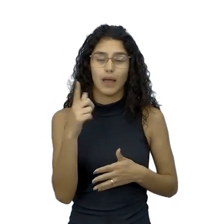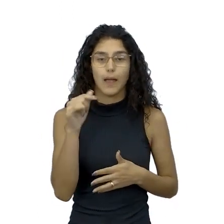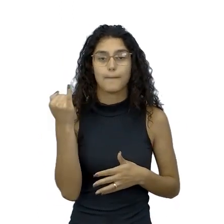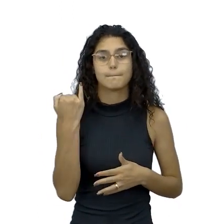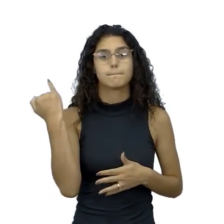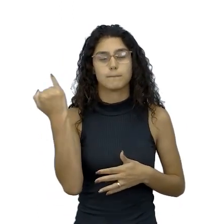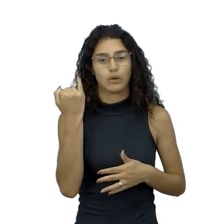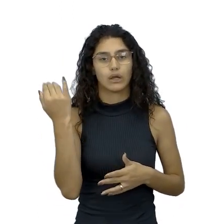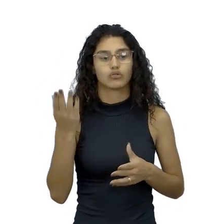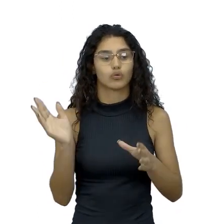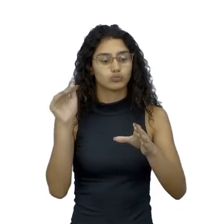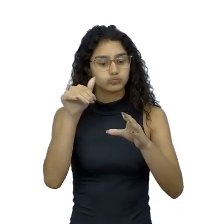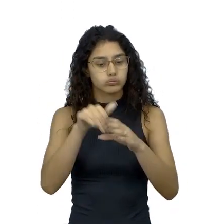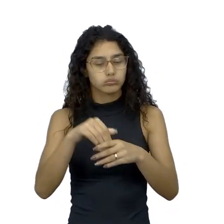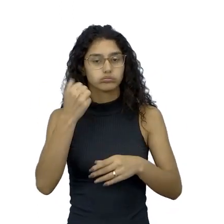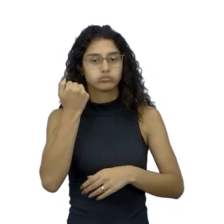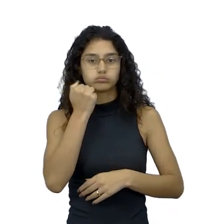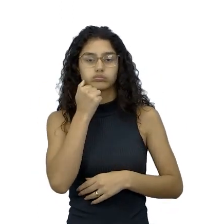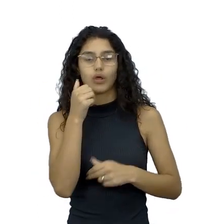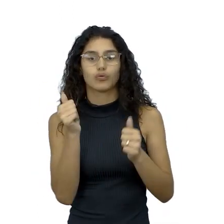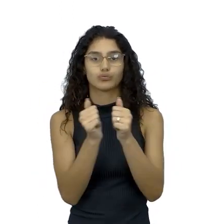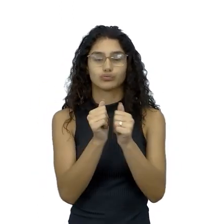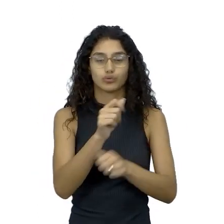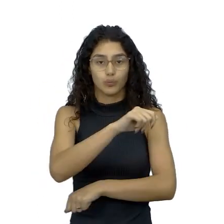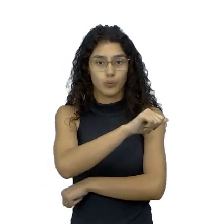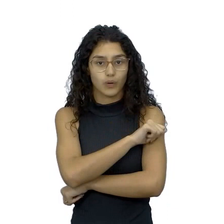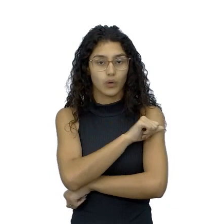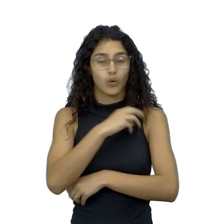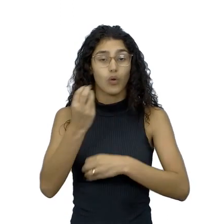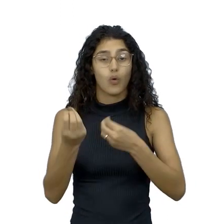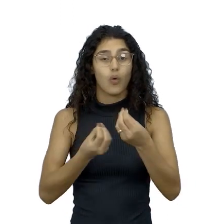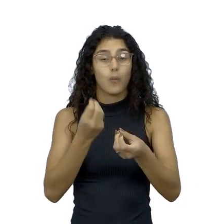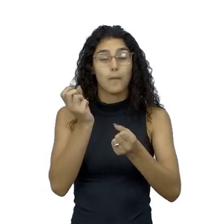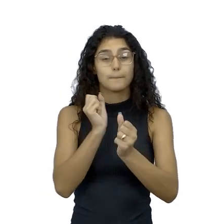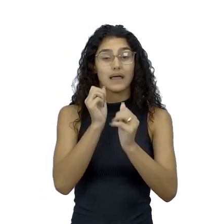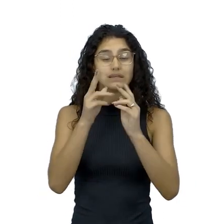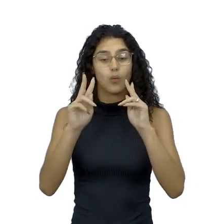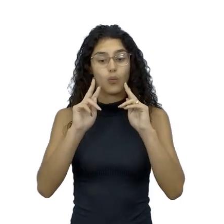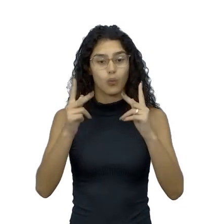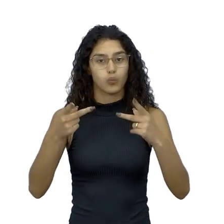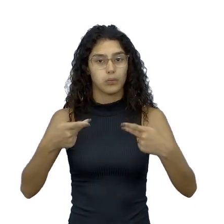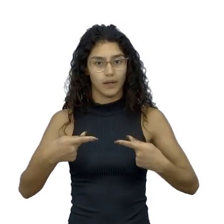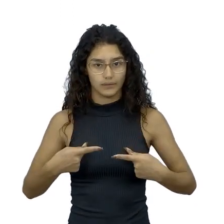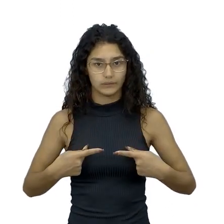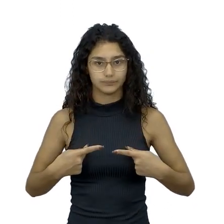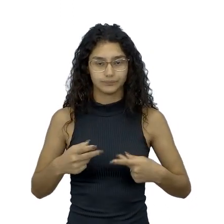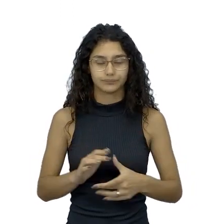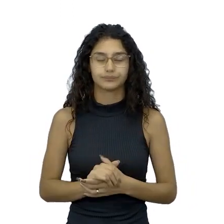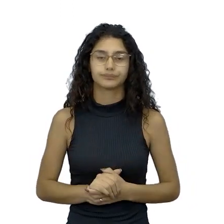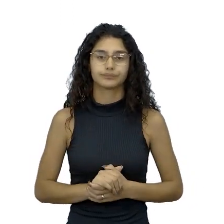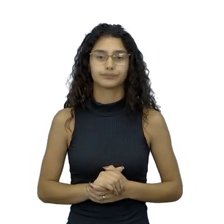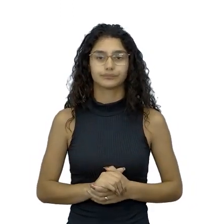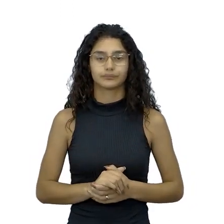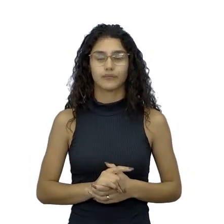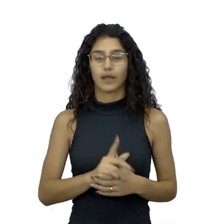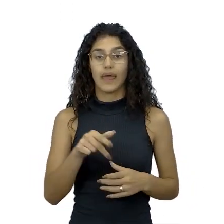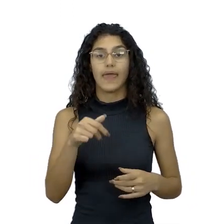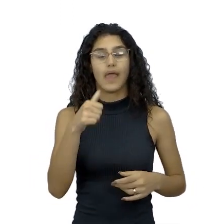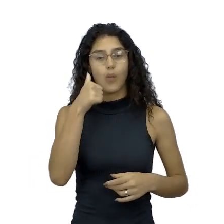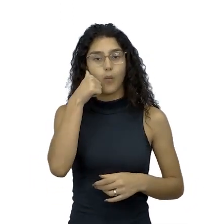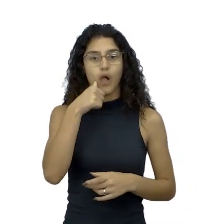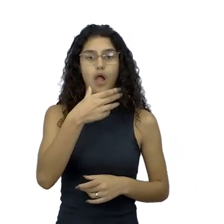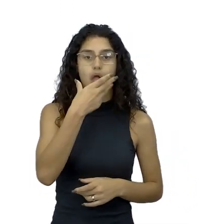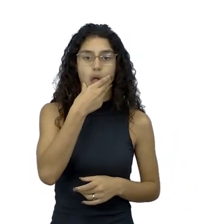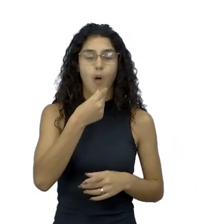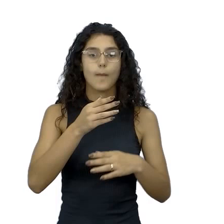importante que a gente coloque a ciência para os nossos estudantes como uma ação humana, né? São homens e mulheres